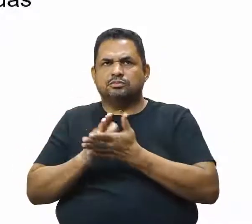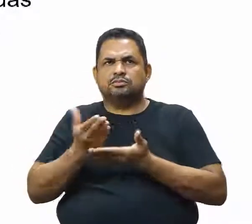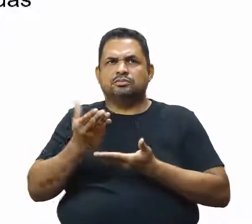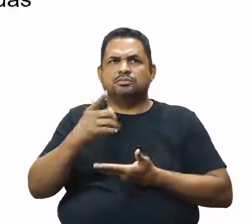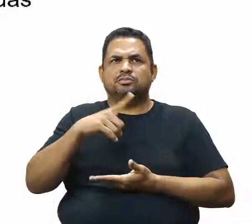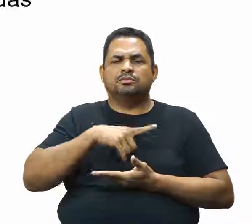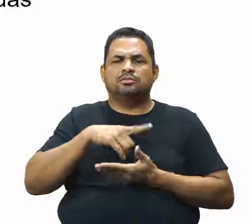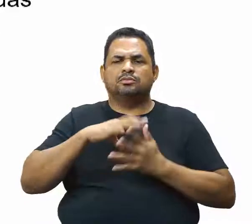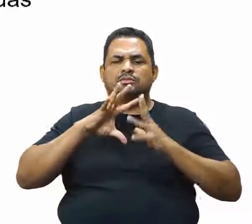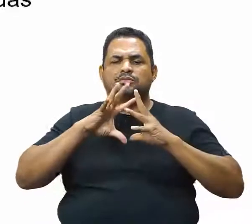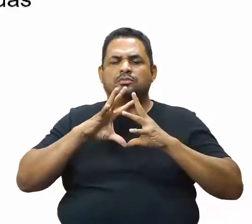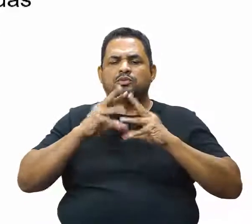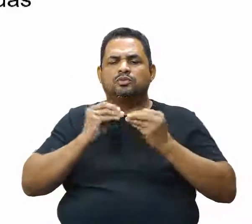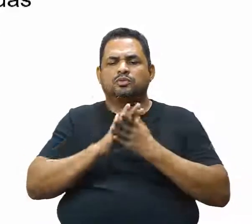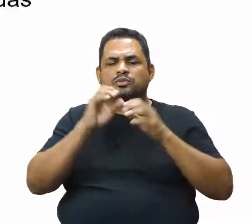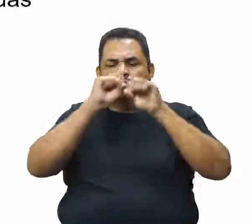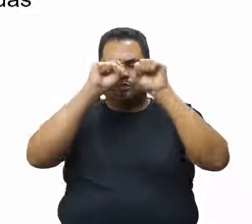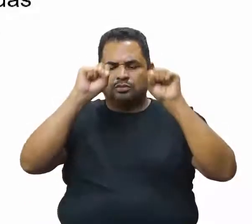sistema